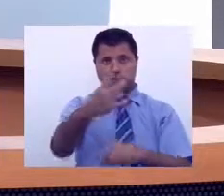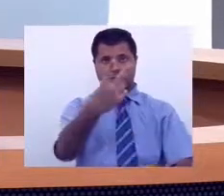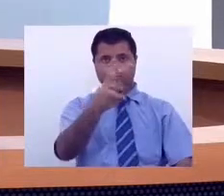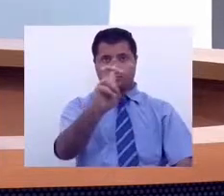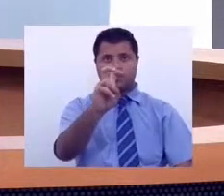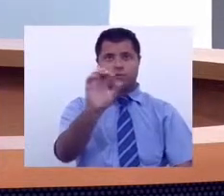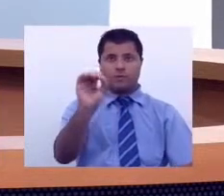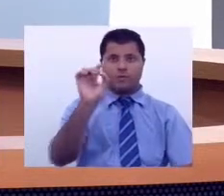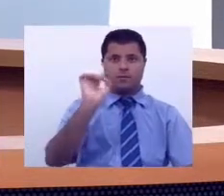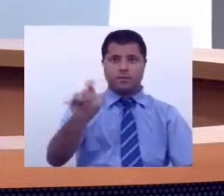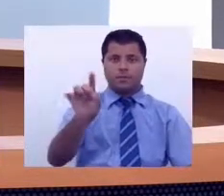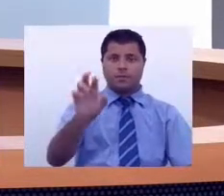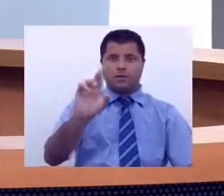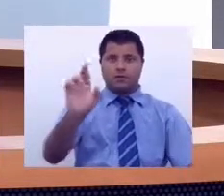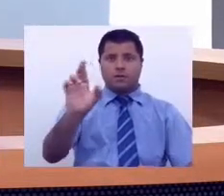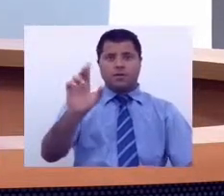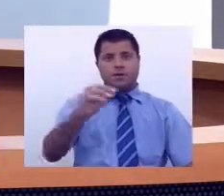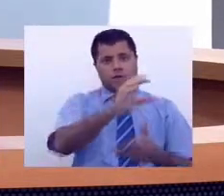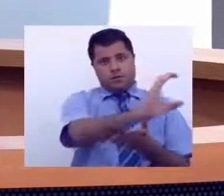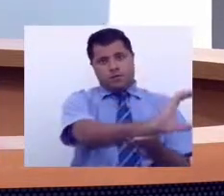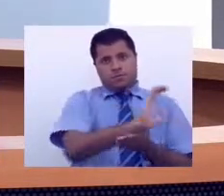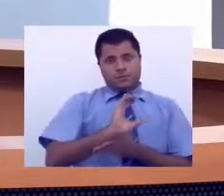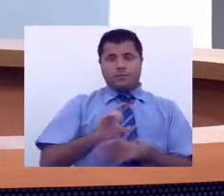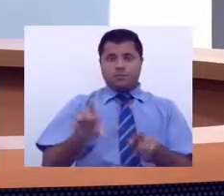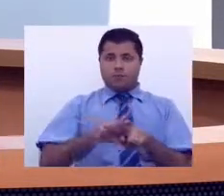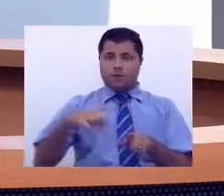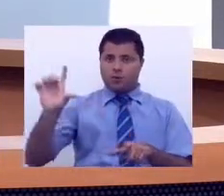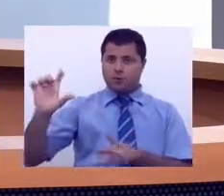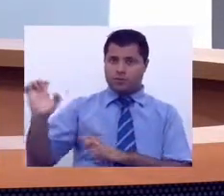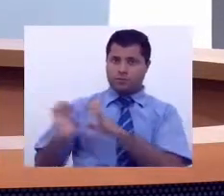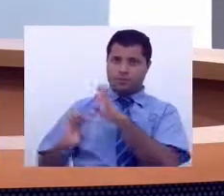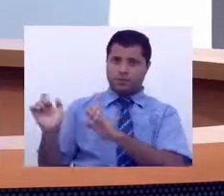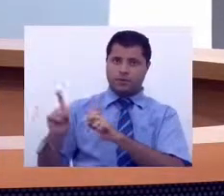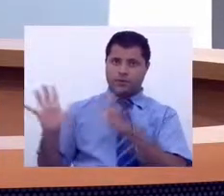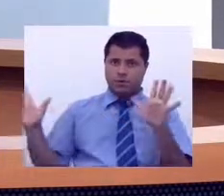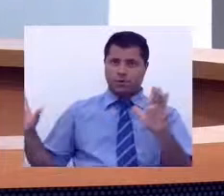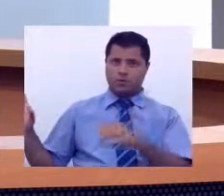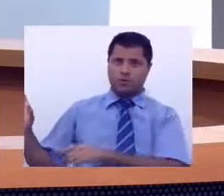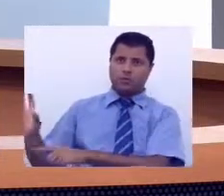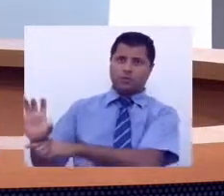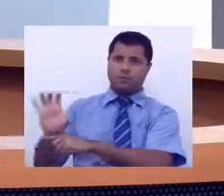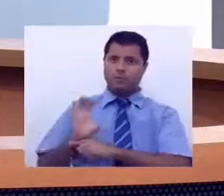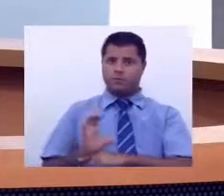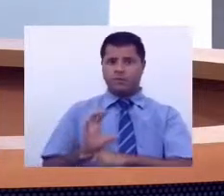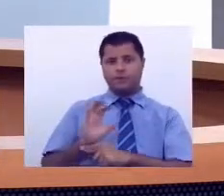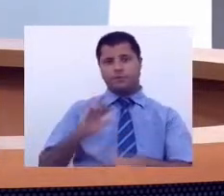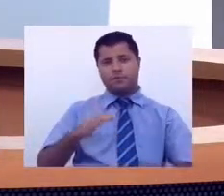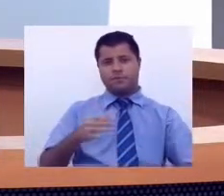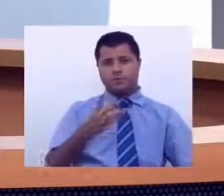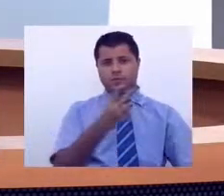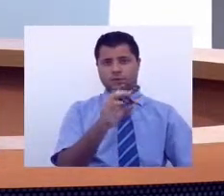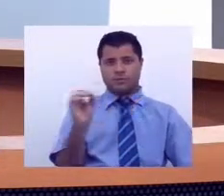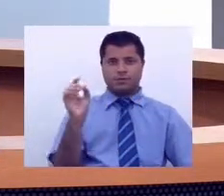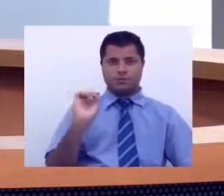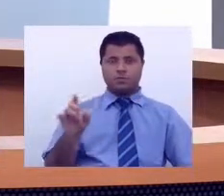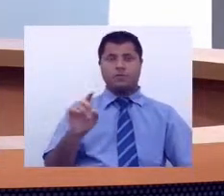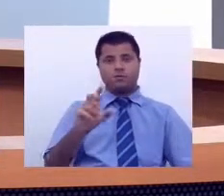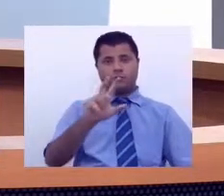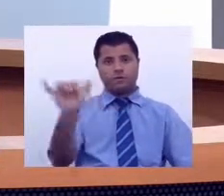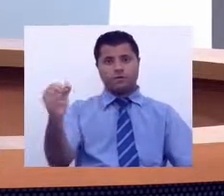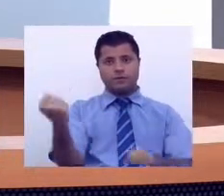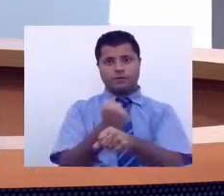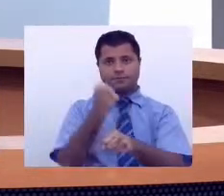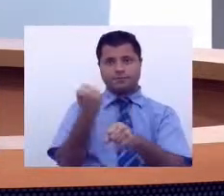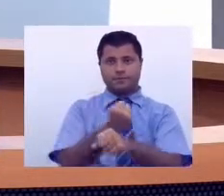reais, mais uma ajuda de uma empresa em Guarulhos, que isso vai custar 300 mil reais, vão ser construídos mais 9